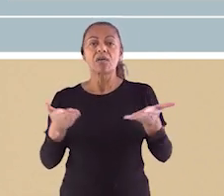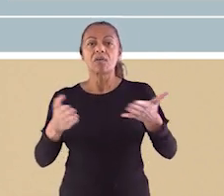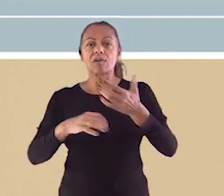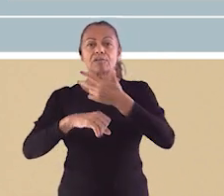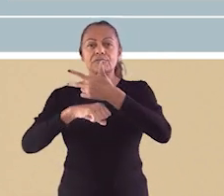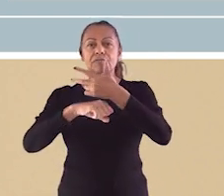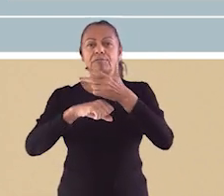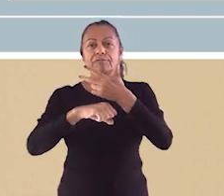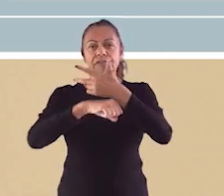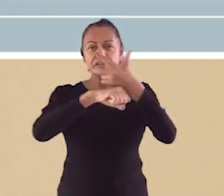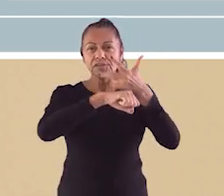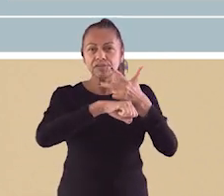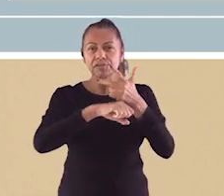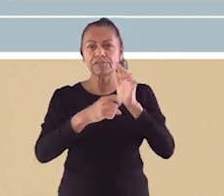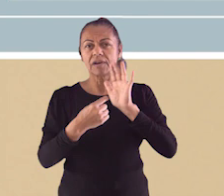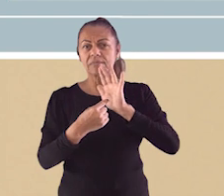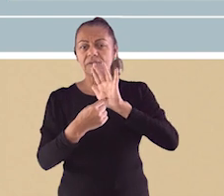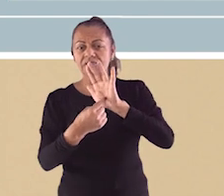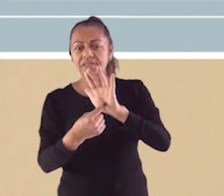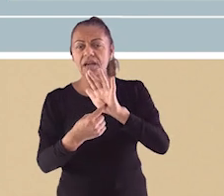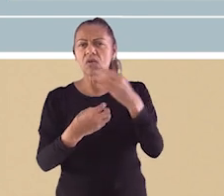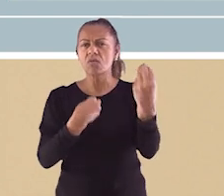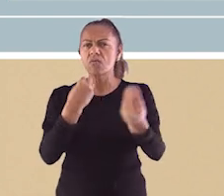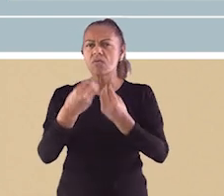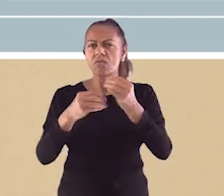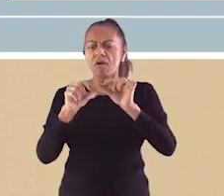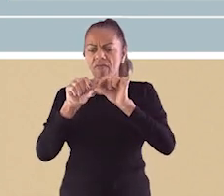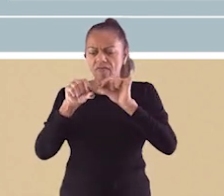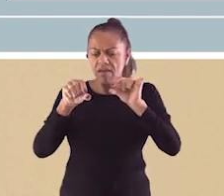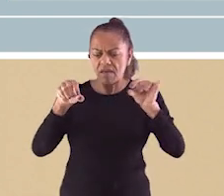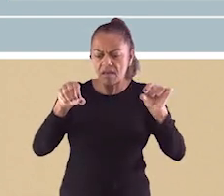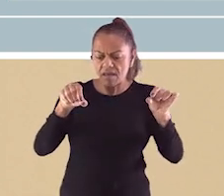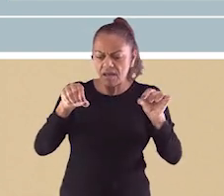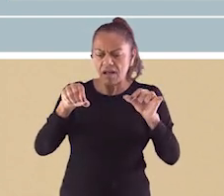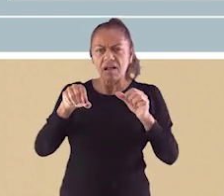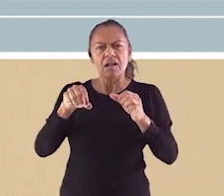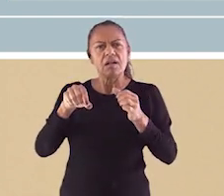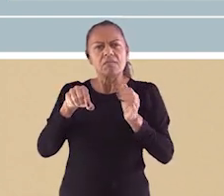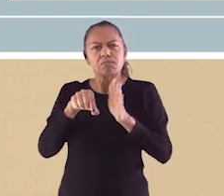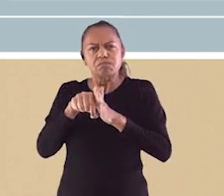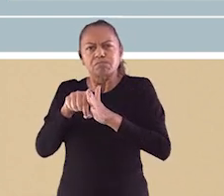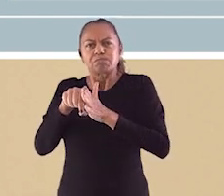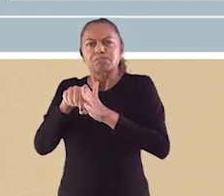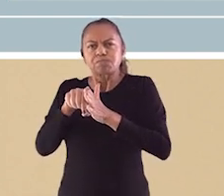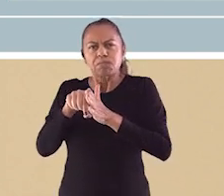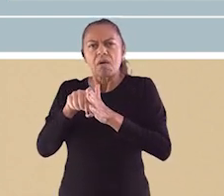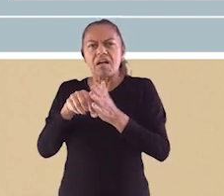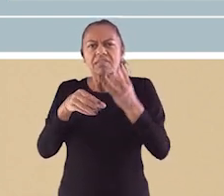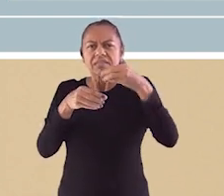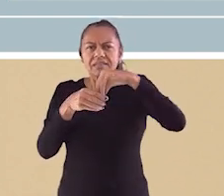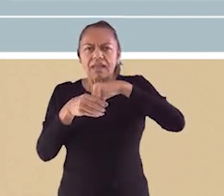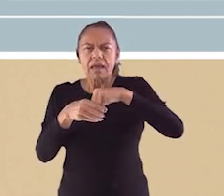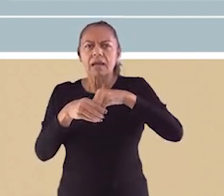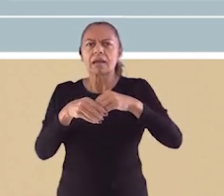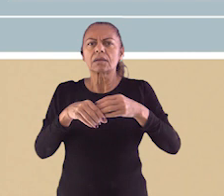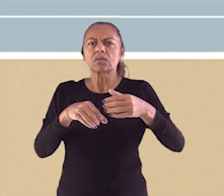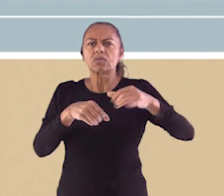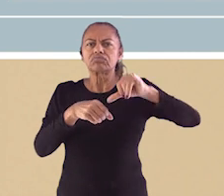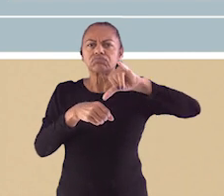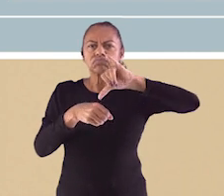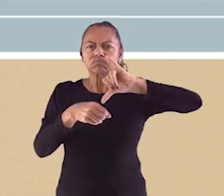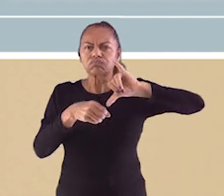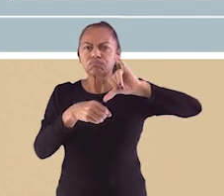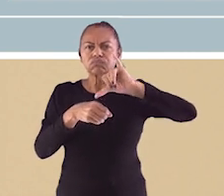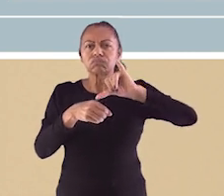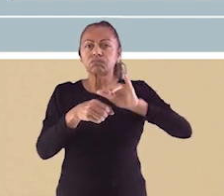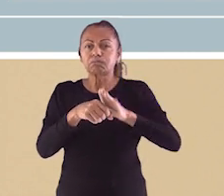tela? Esse vídeo está mostrando exatamente este princípio, o da obstrução, que ocorre por